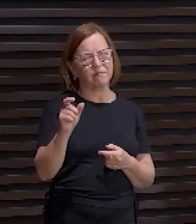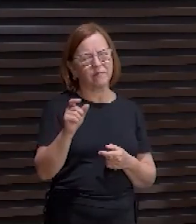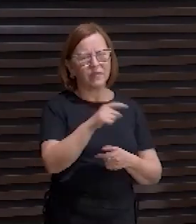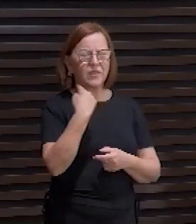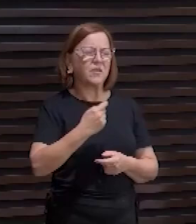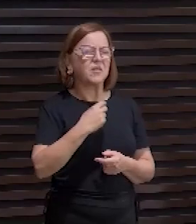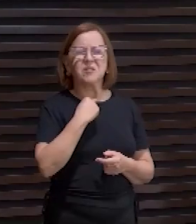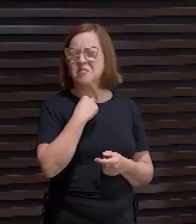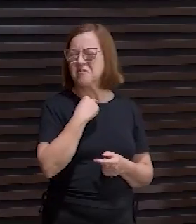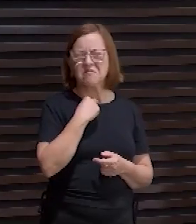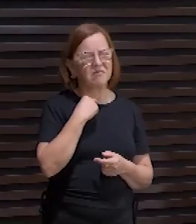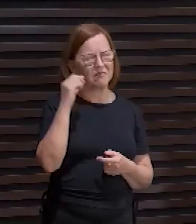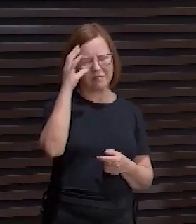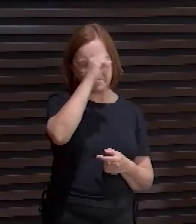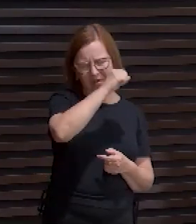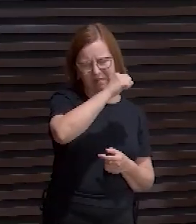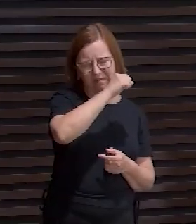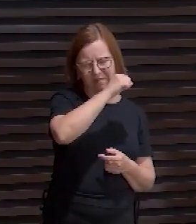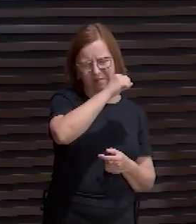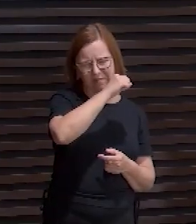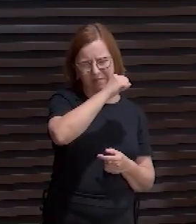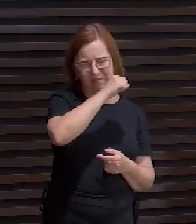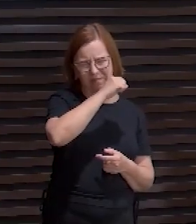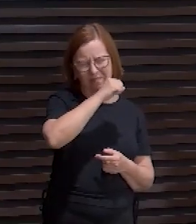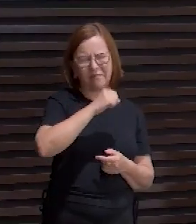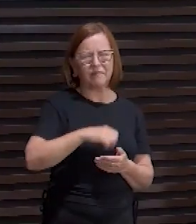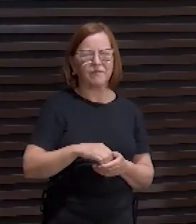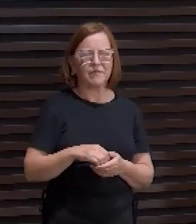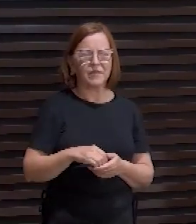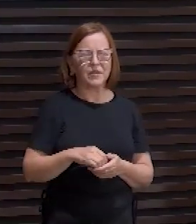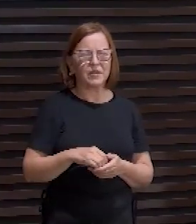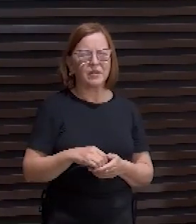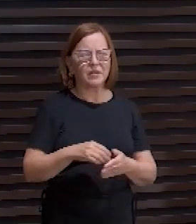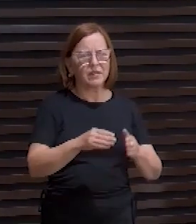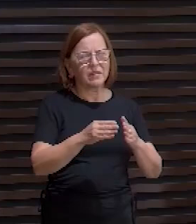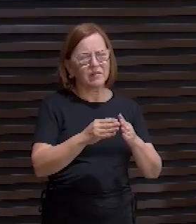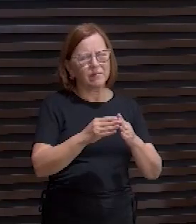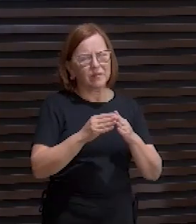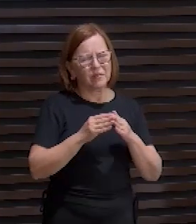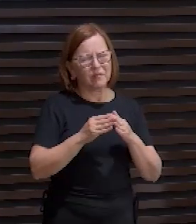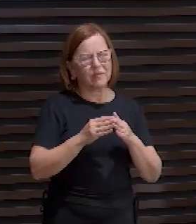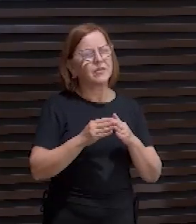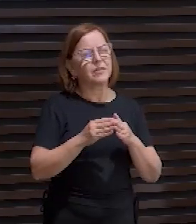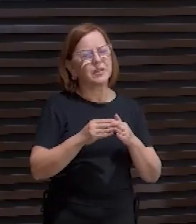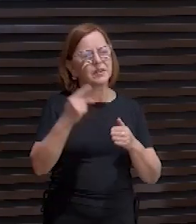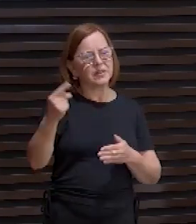nossa mente limitada, de compreendê-la, se não for teu Espírito Santo revelando aos nossos